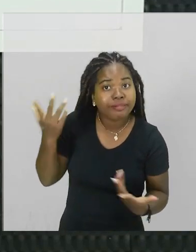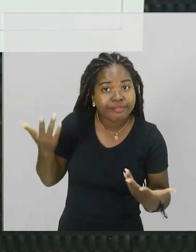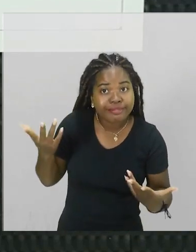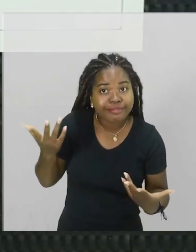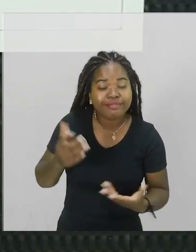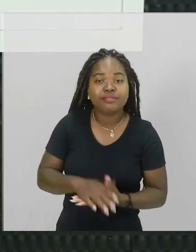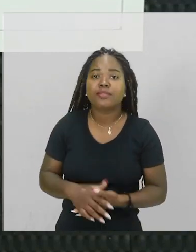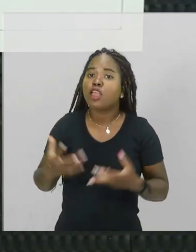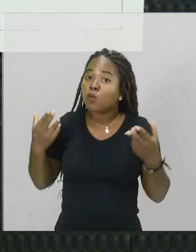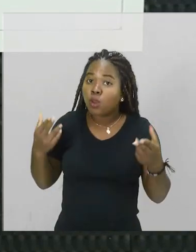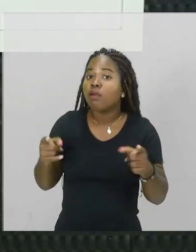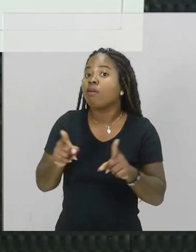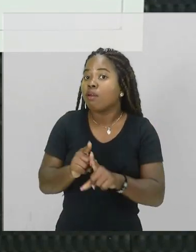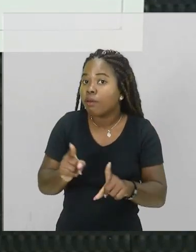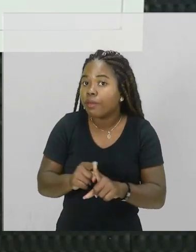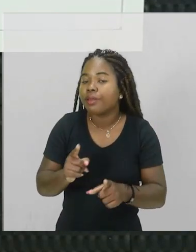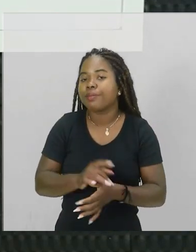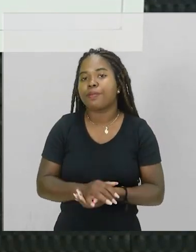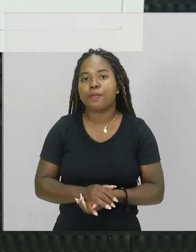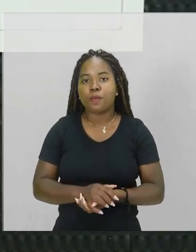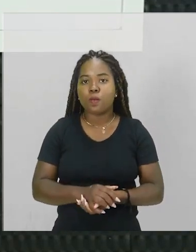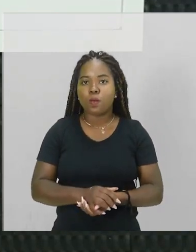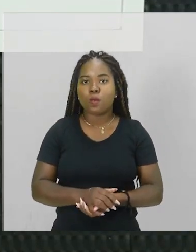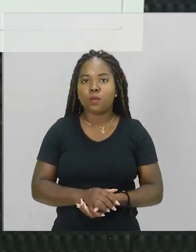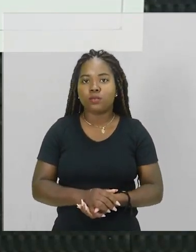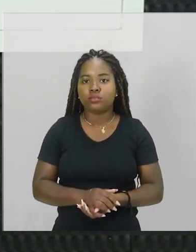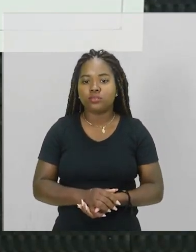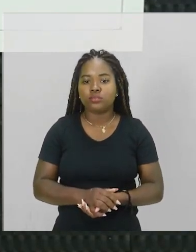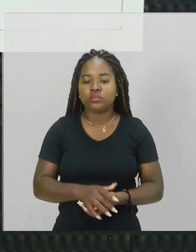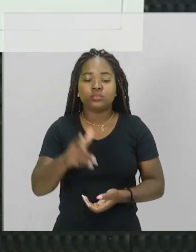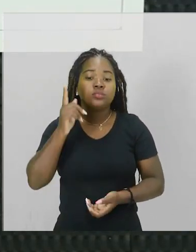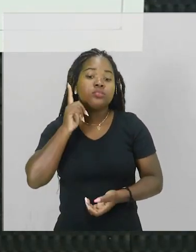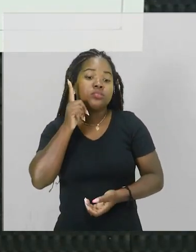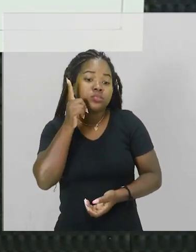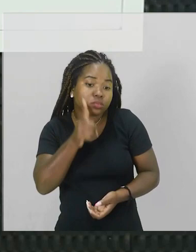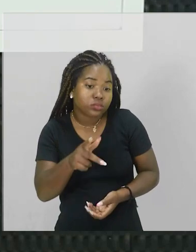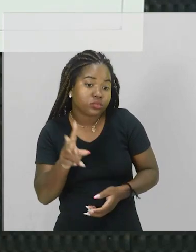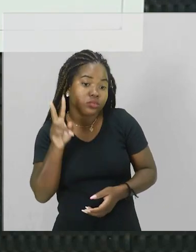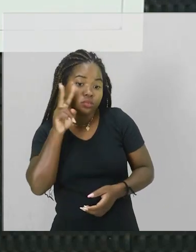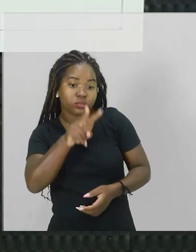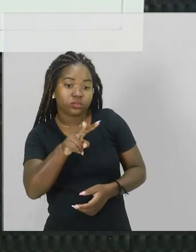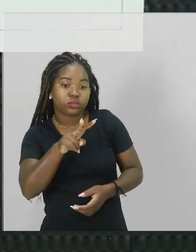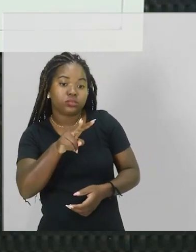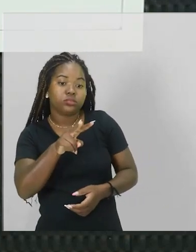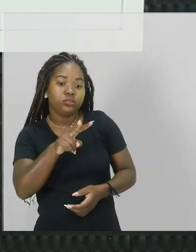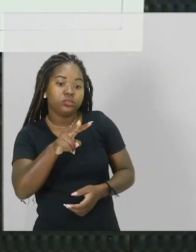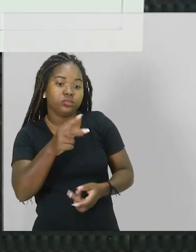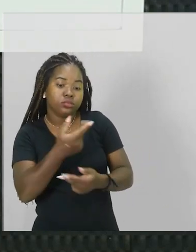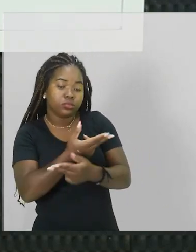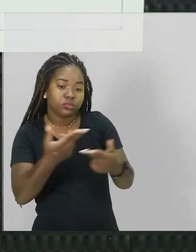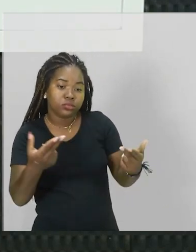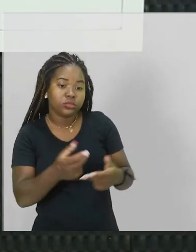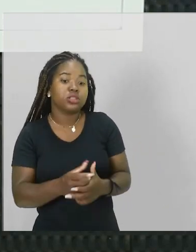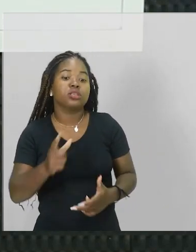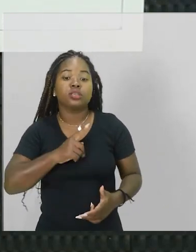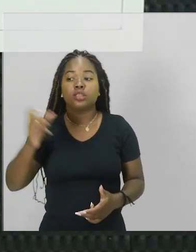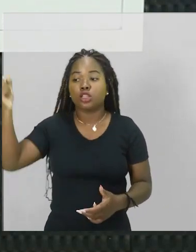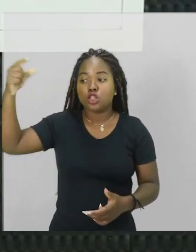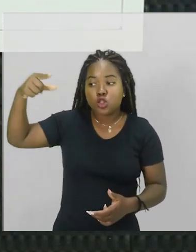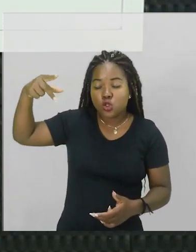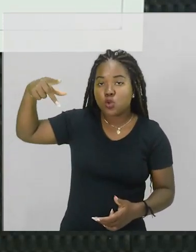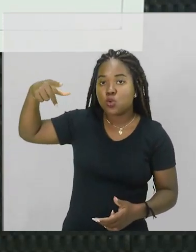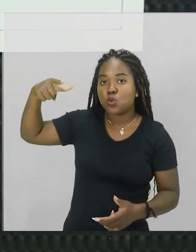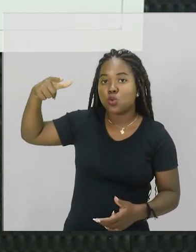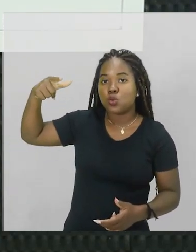jeito, certo? A gente consegue ver as coisas que emitem luz própria, né? O sol, uma lâmpada, quando